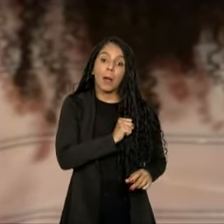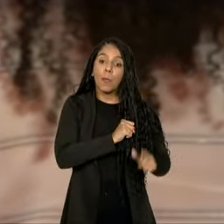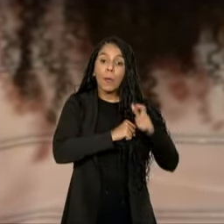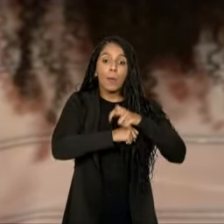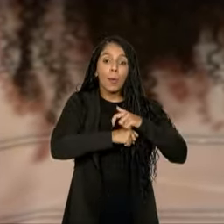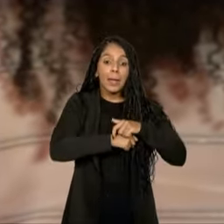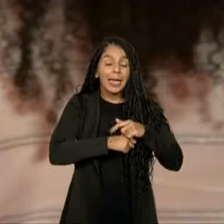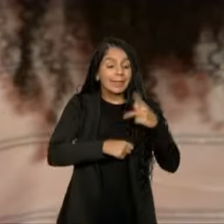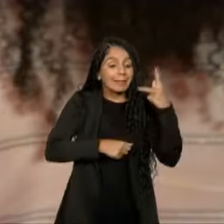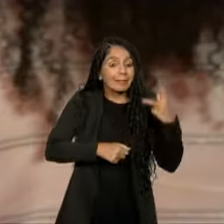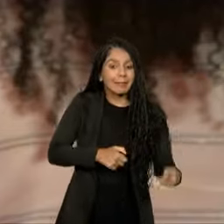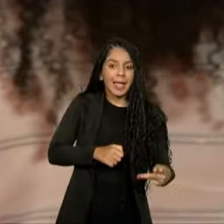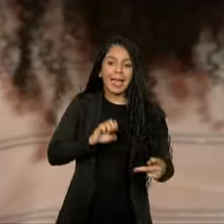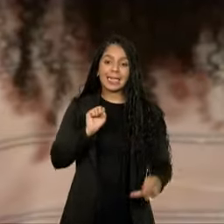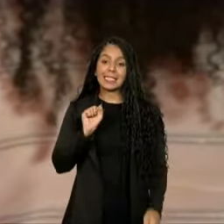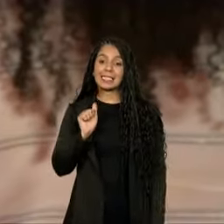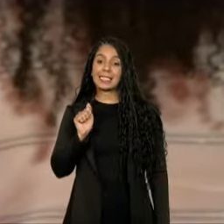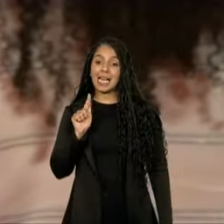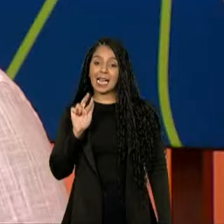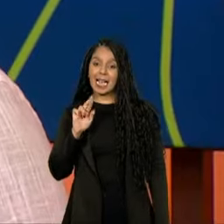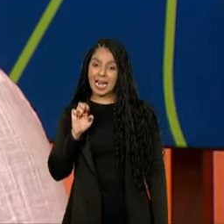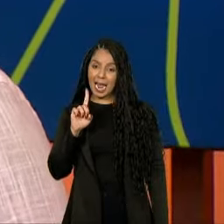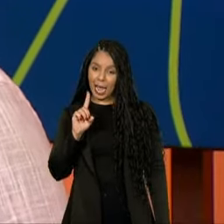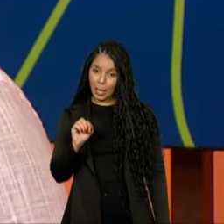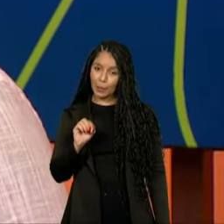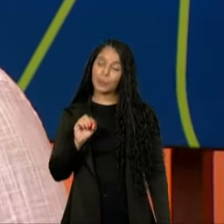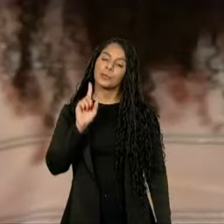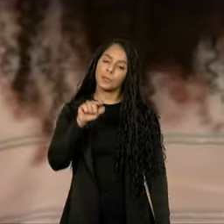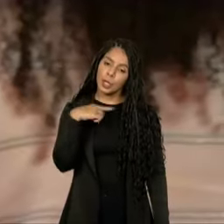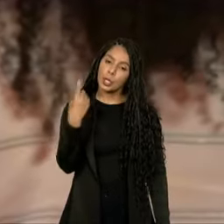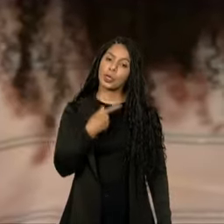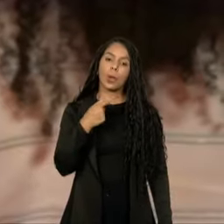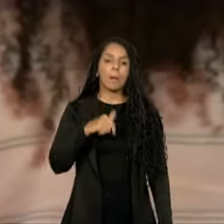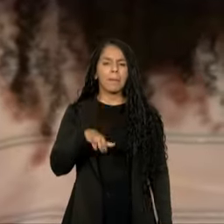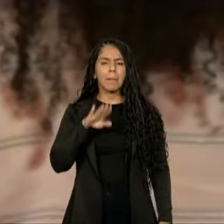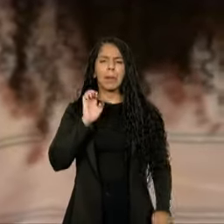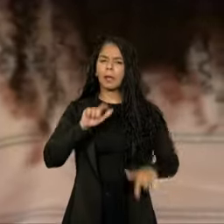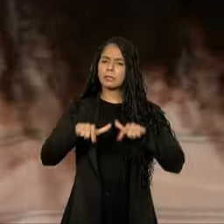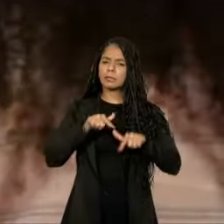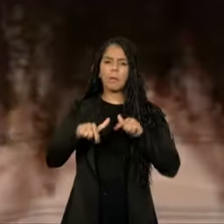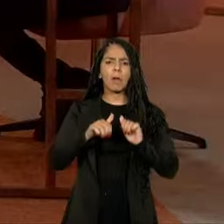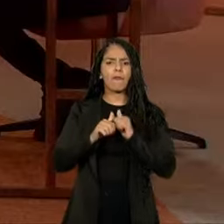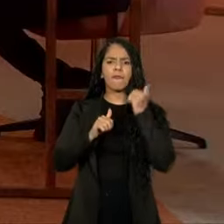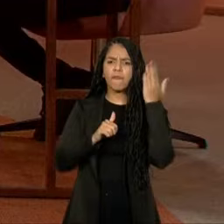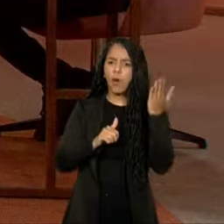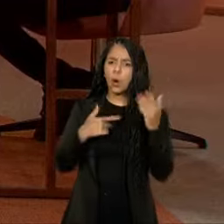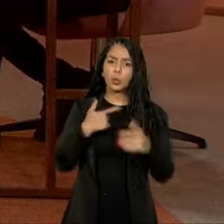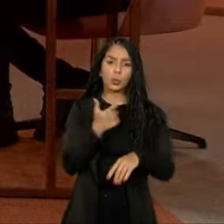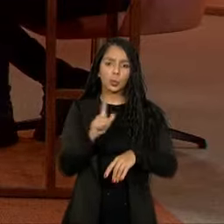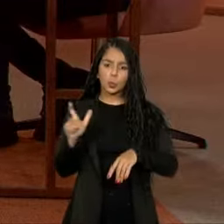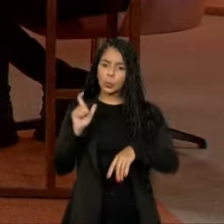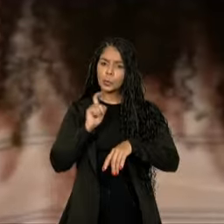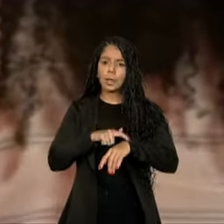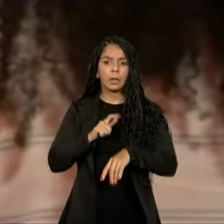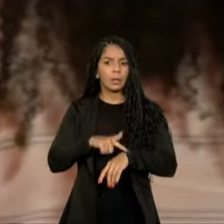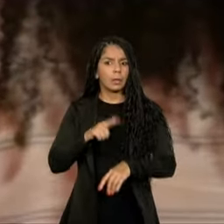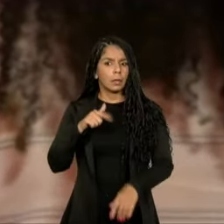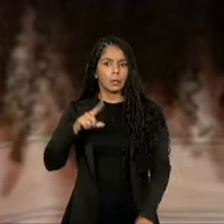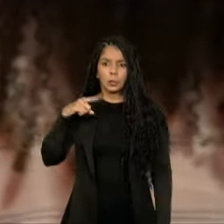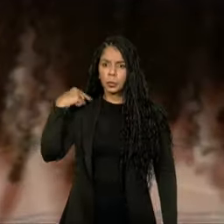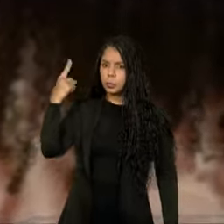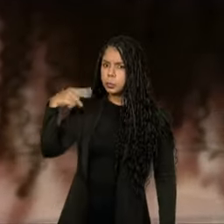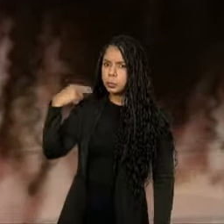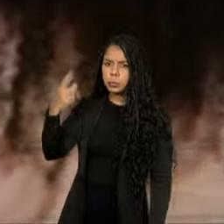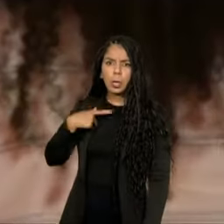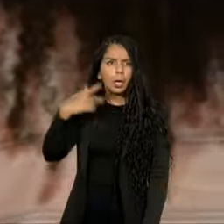momento vai ser sagrado com eles. Eu acho que é por aí que nós, mães, que trabalhamos fora, que não temos, de fato, tempo. Porque é uma loucura